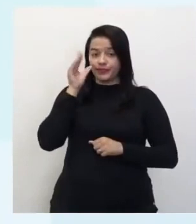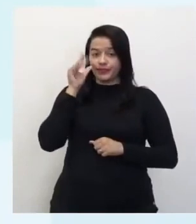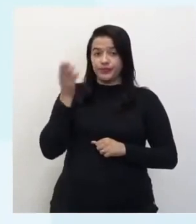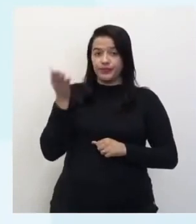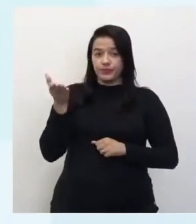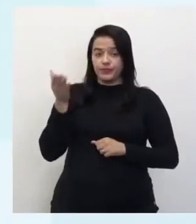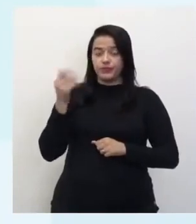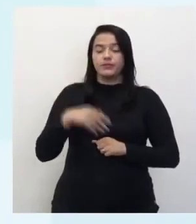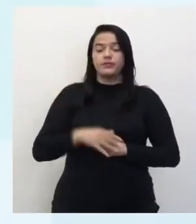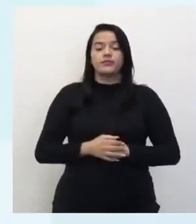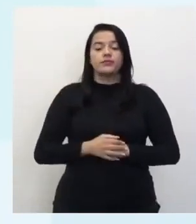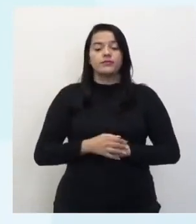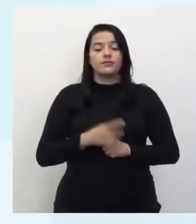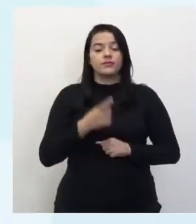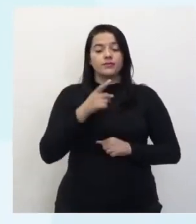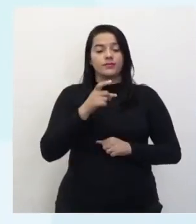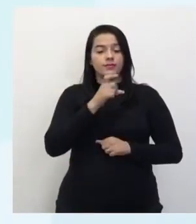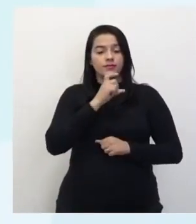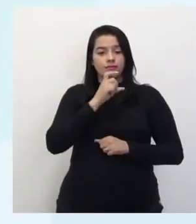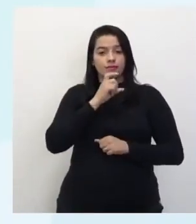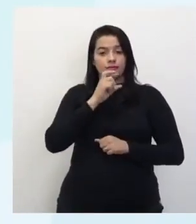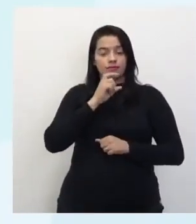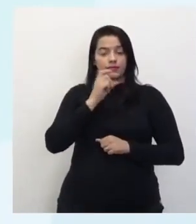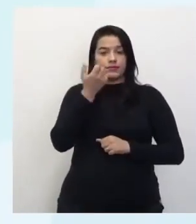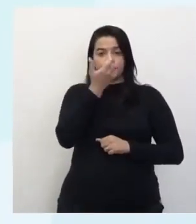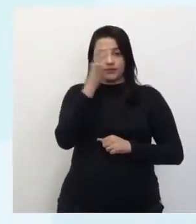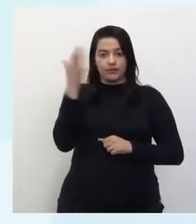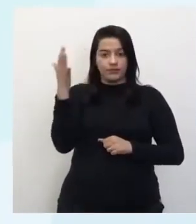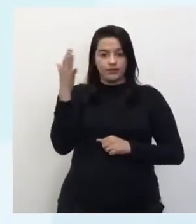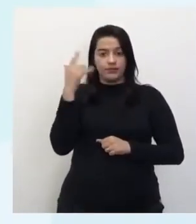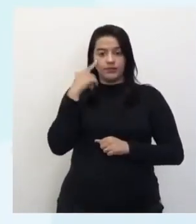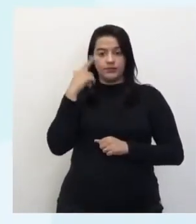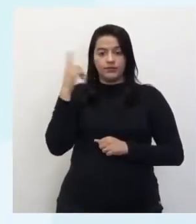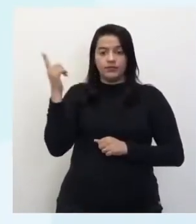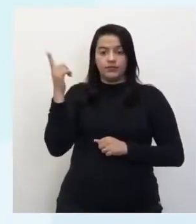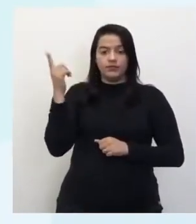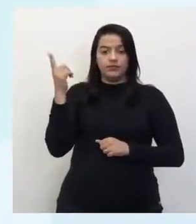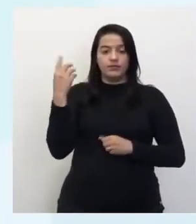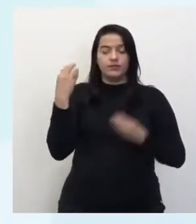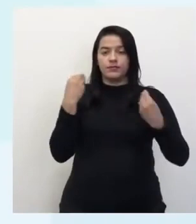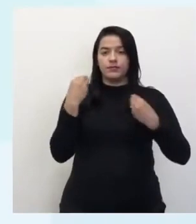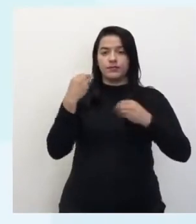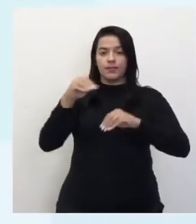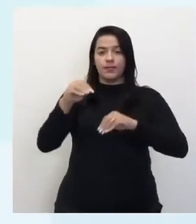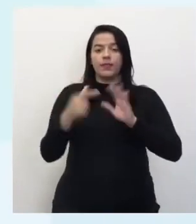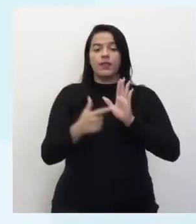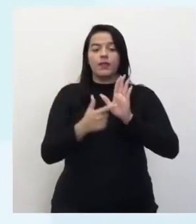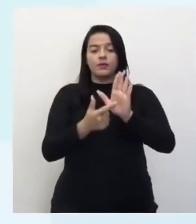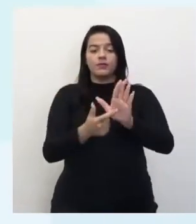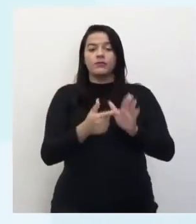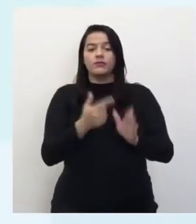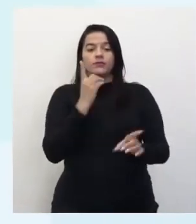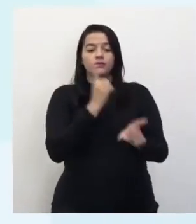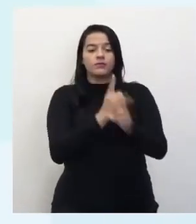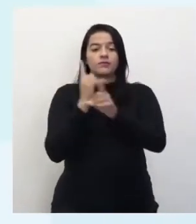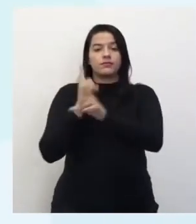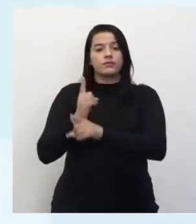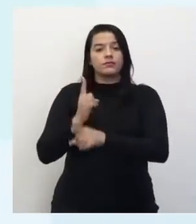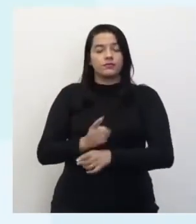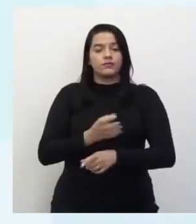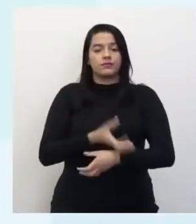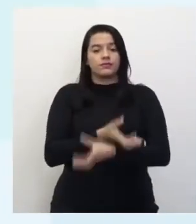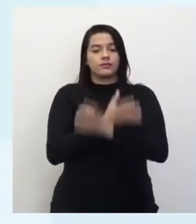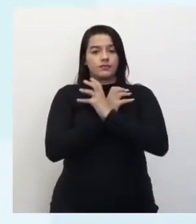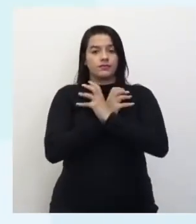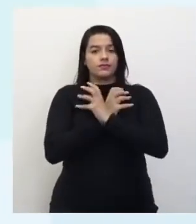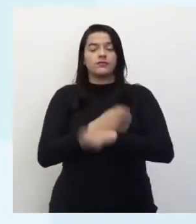estão em destaque aí, então eu coloquei aí para mostrar encontros de ossos. Isso aí